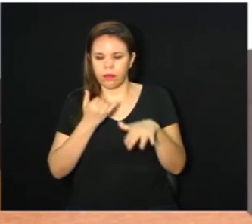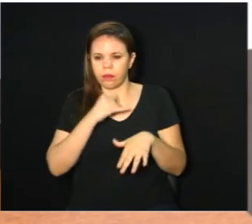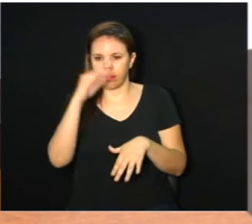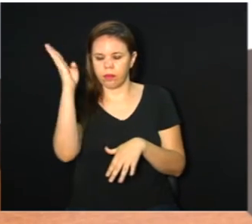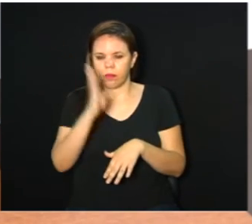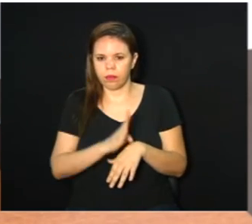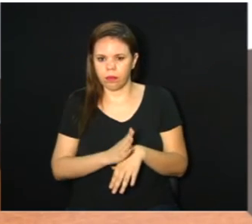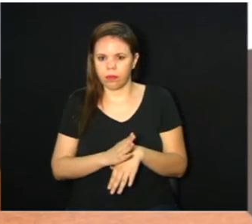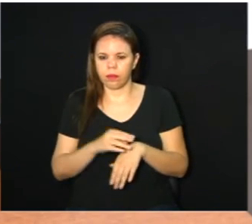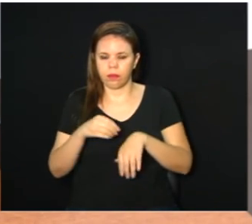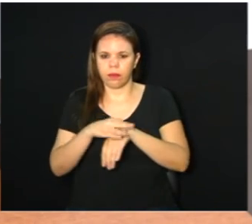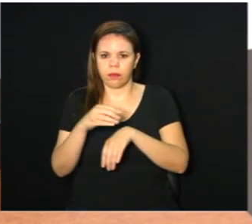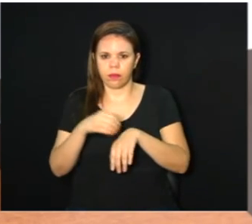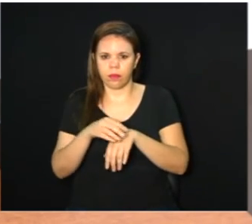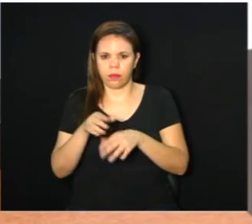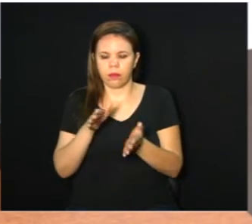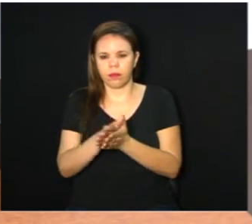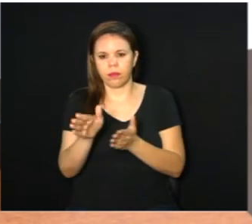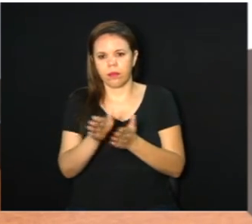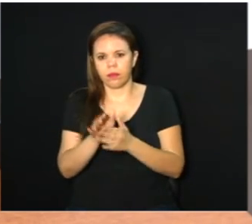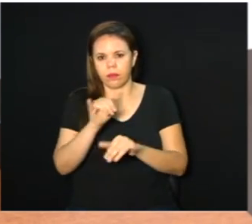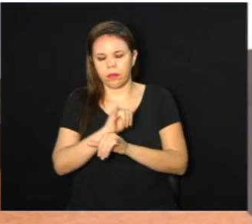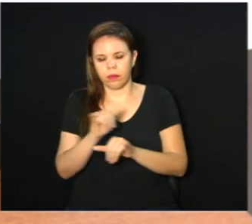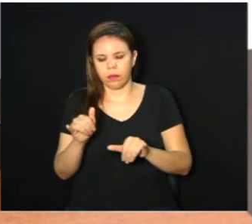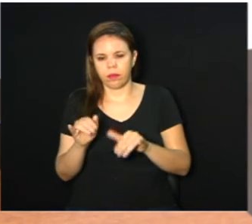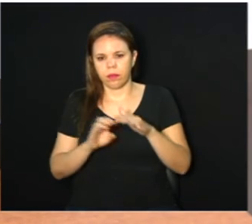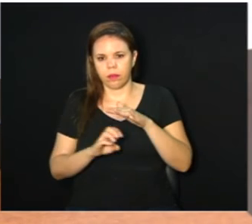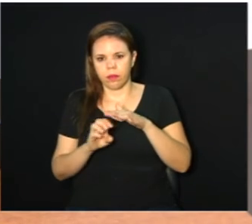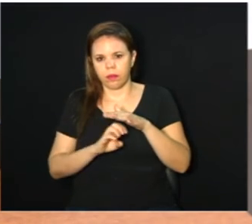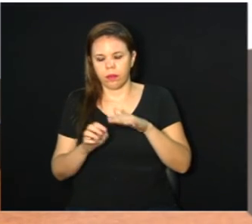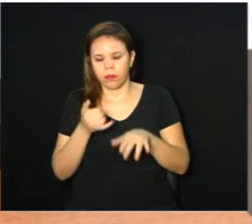teoricamente, que são publicadas pela agência